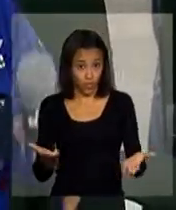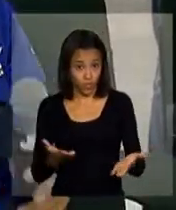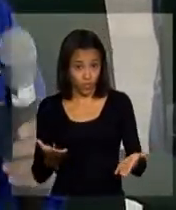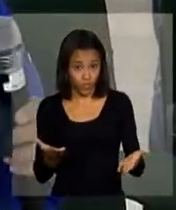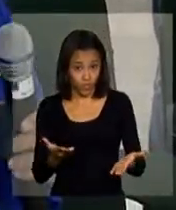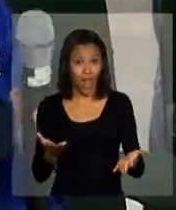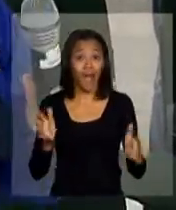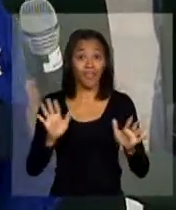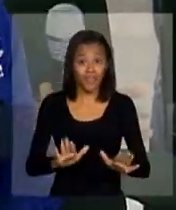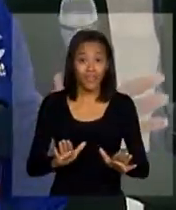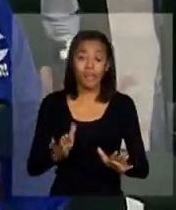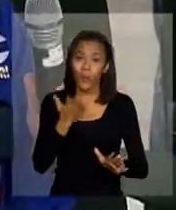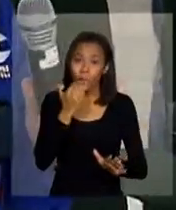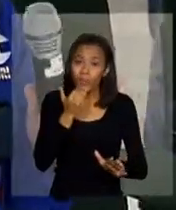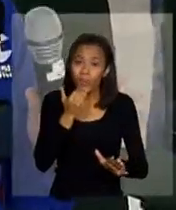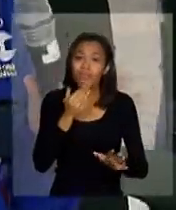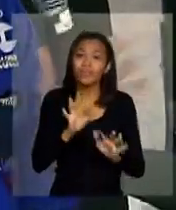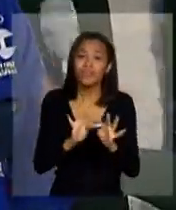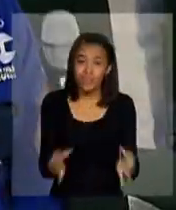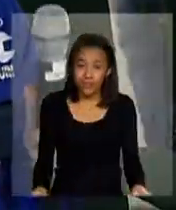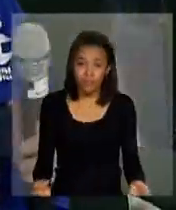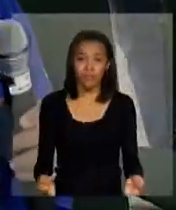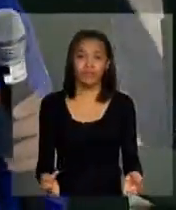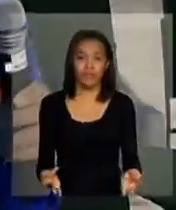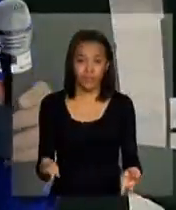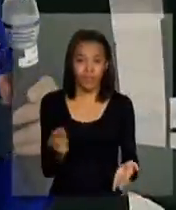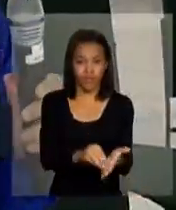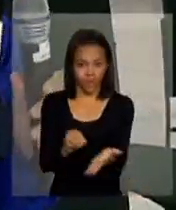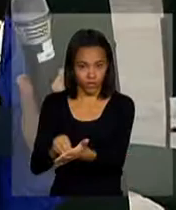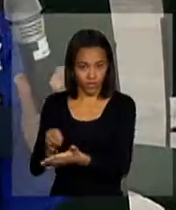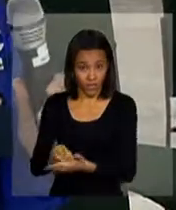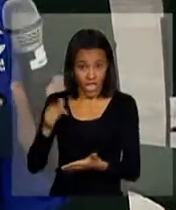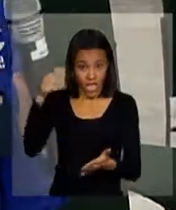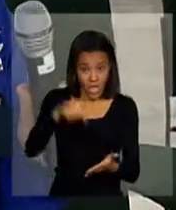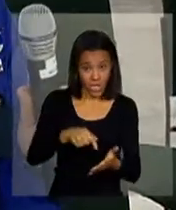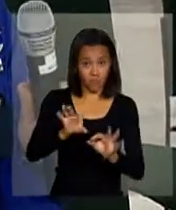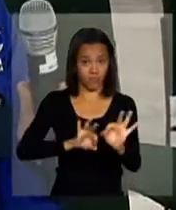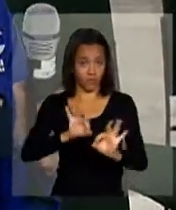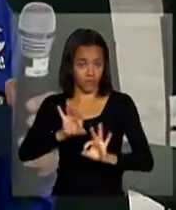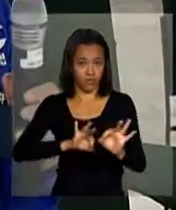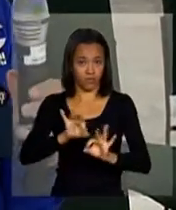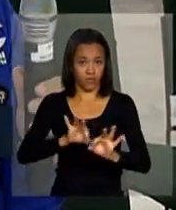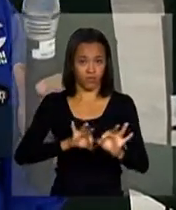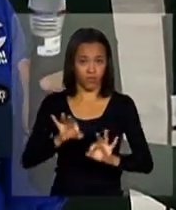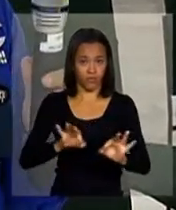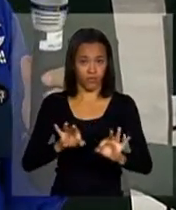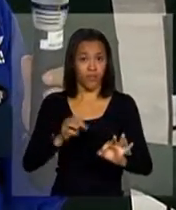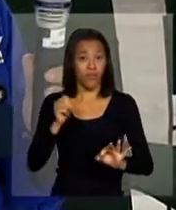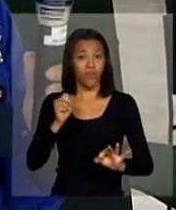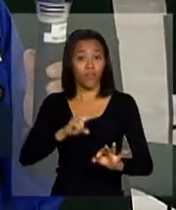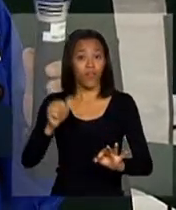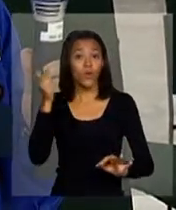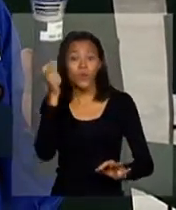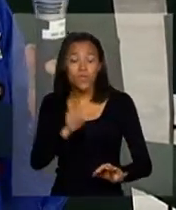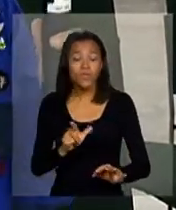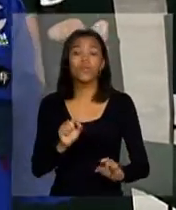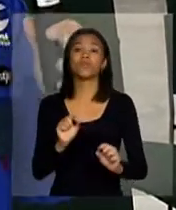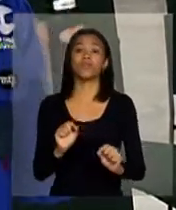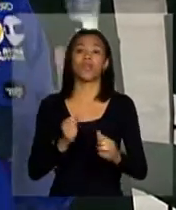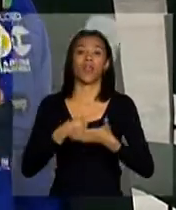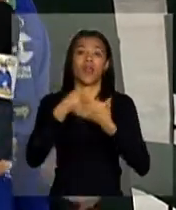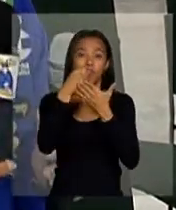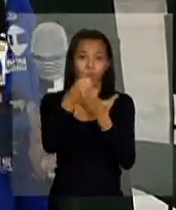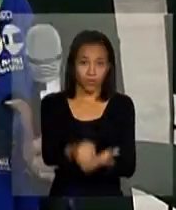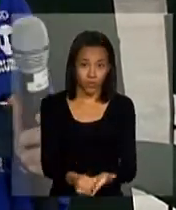para alimentação, porque realmente está escasso. Esse projeto vai vir bem de encontro, porque vai